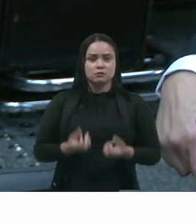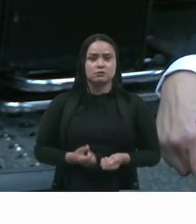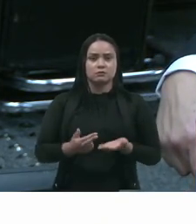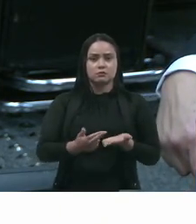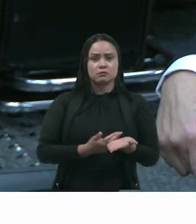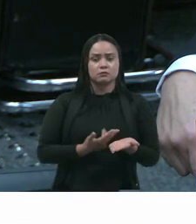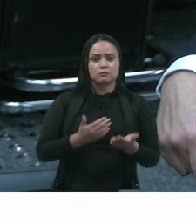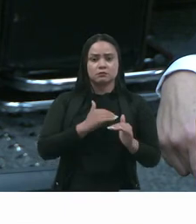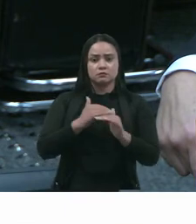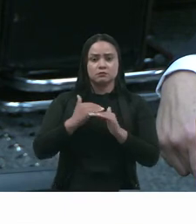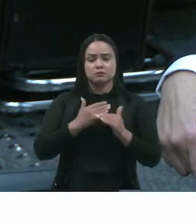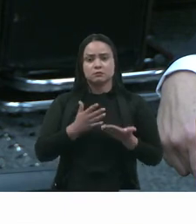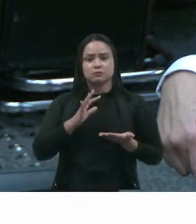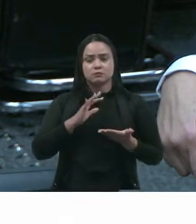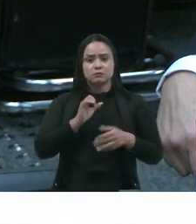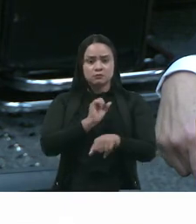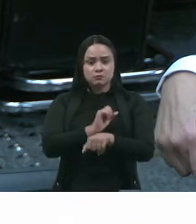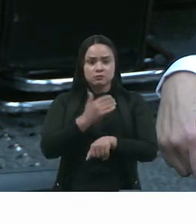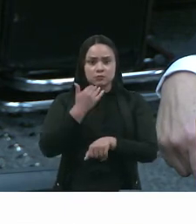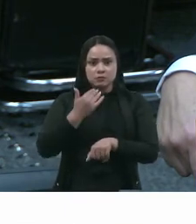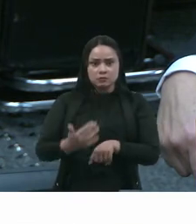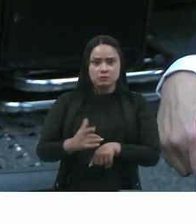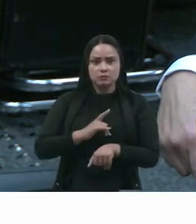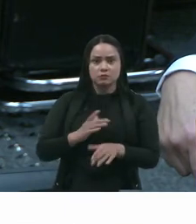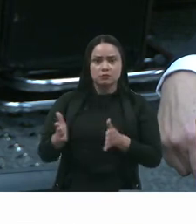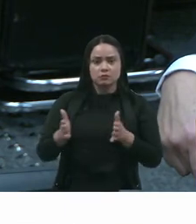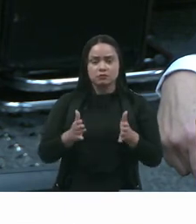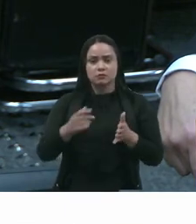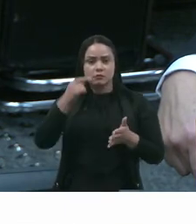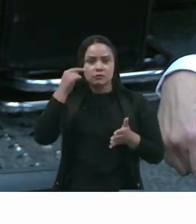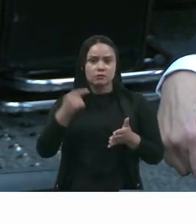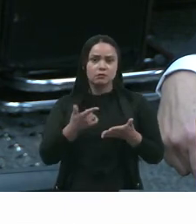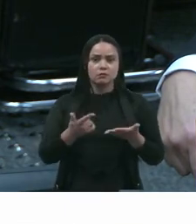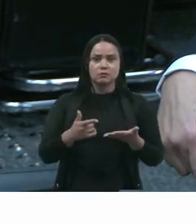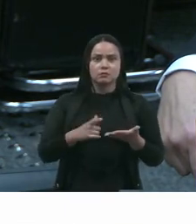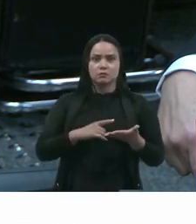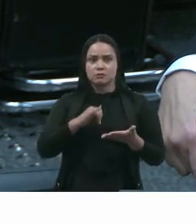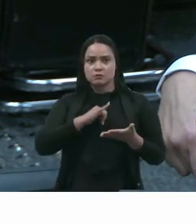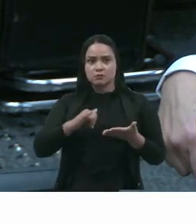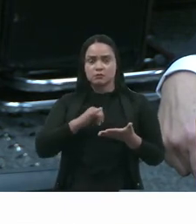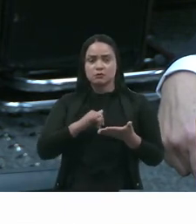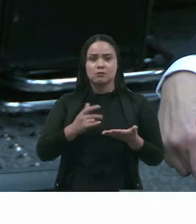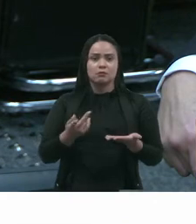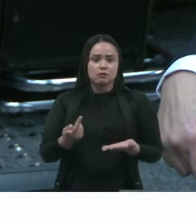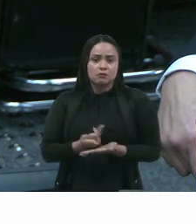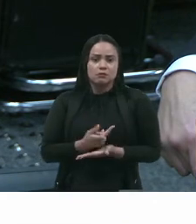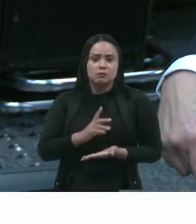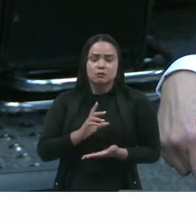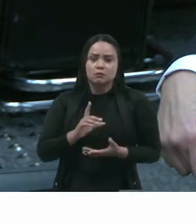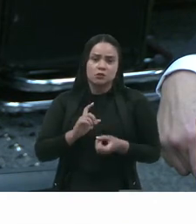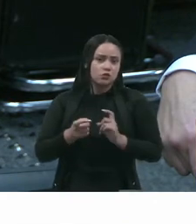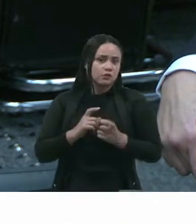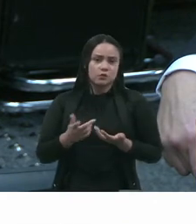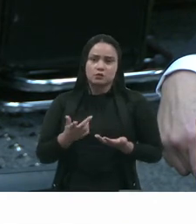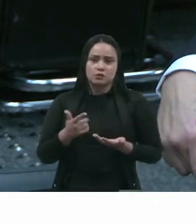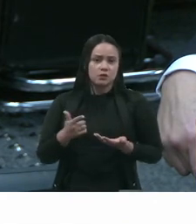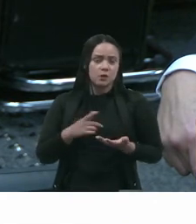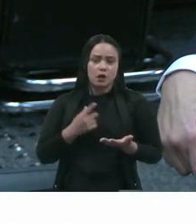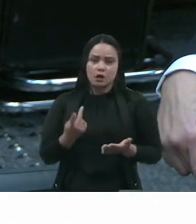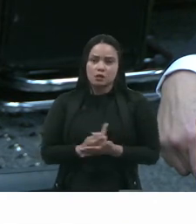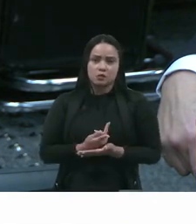relator a monocraticamente deferir pedido em estrita obediência a enunciado administrativo, o que não é o caso, não temos